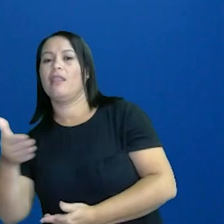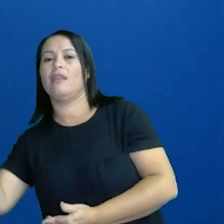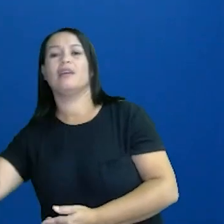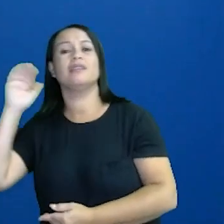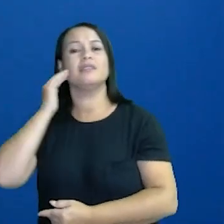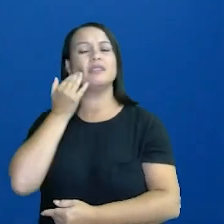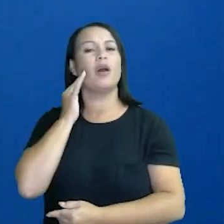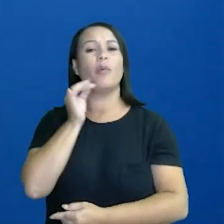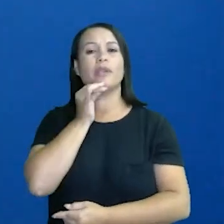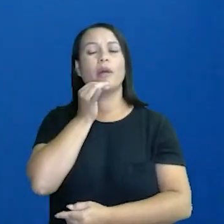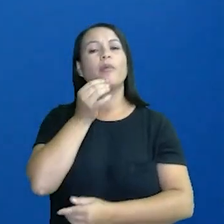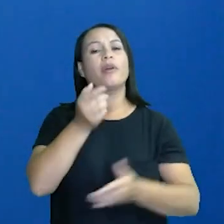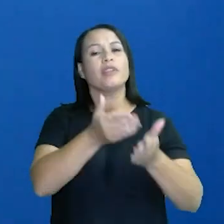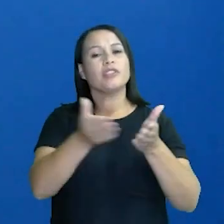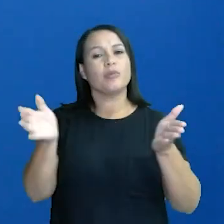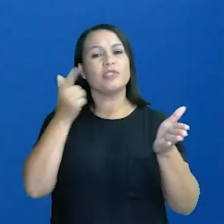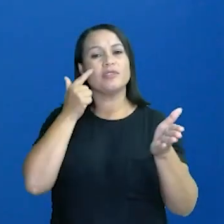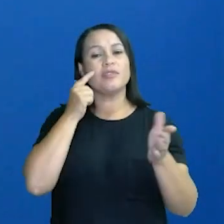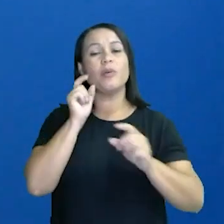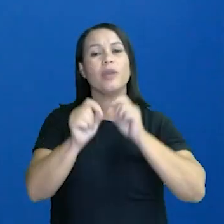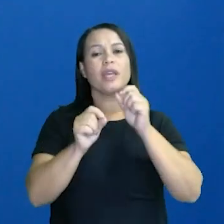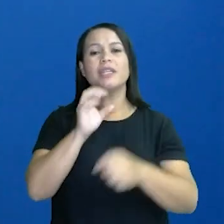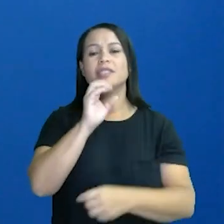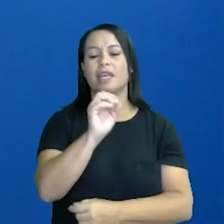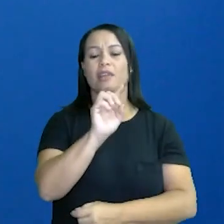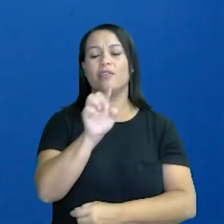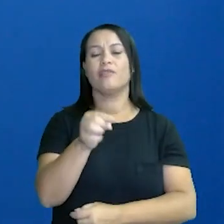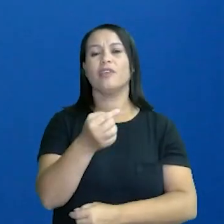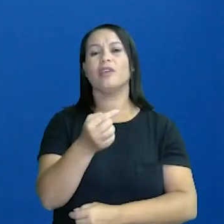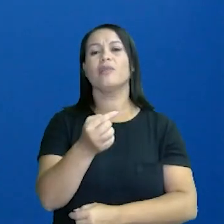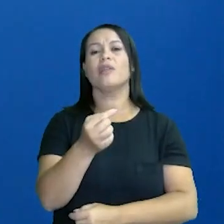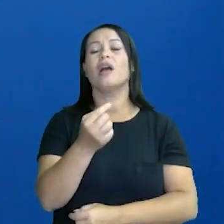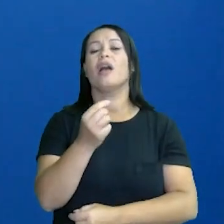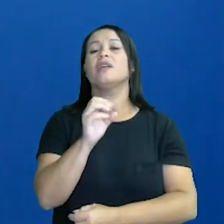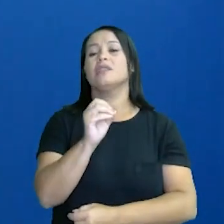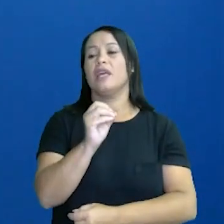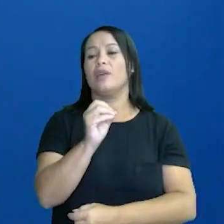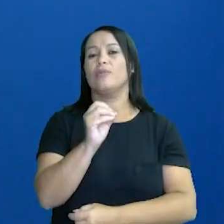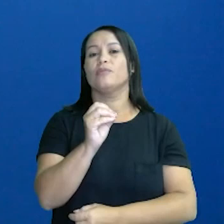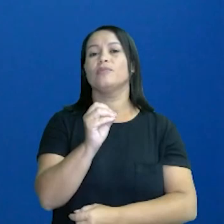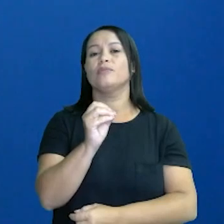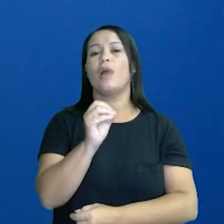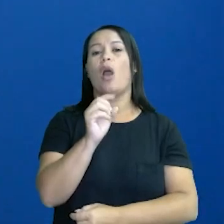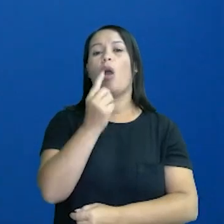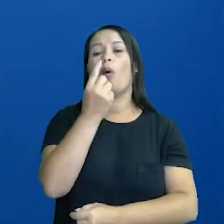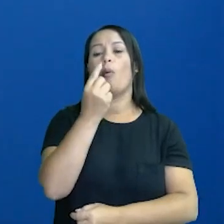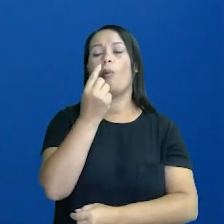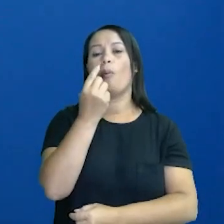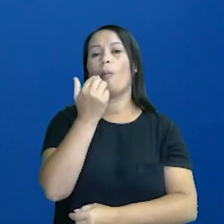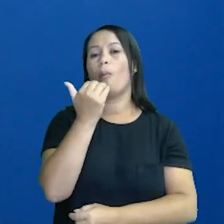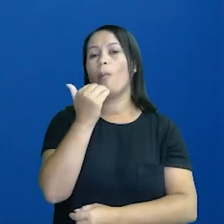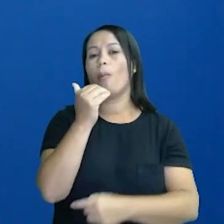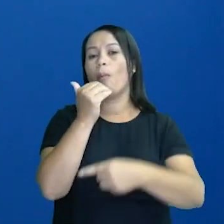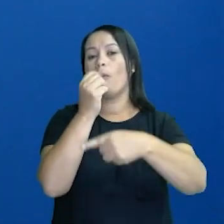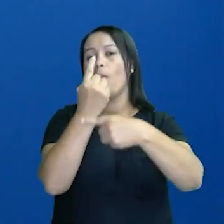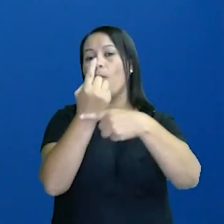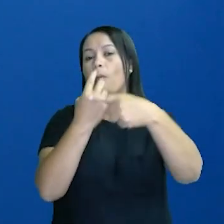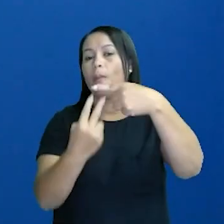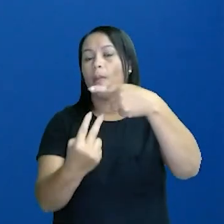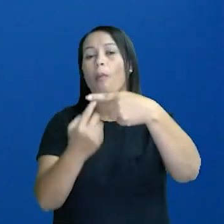tá? Então, por isso eu deixei aqui, ó, 0, 1 meio, não é isso? Que 1 meio, 1 sobre 2, eles é igual a quanto?